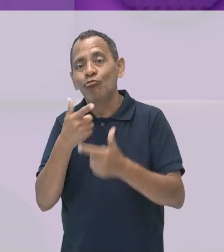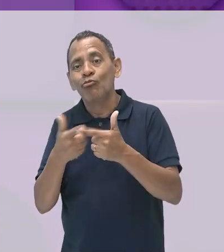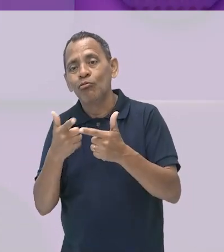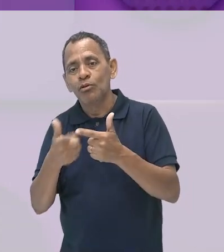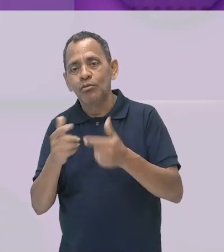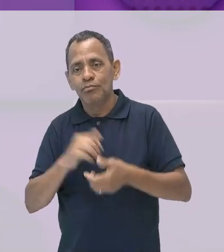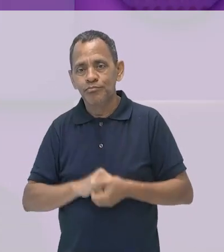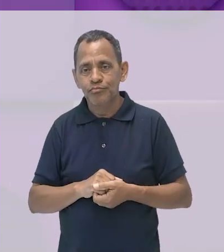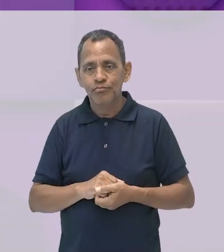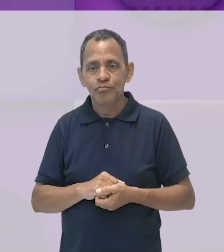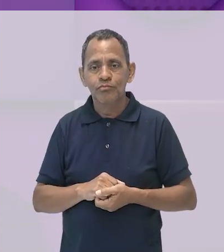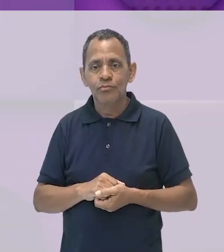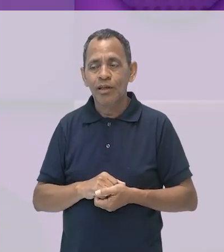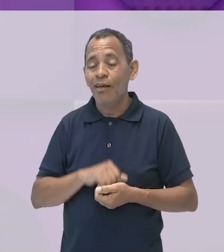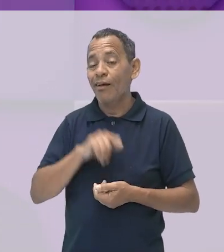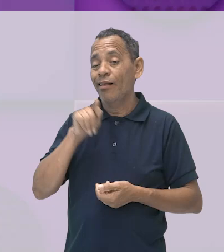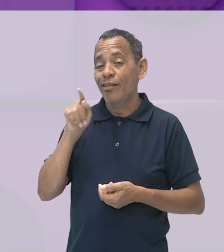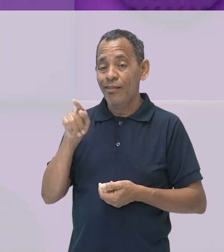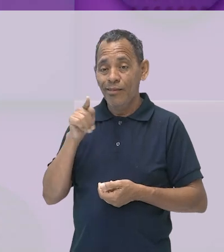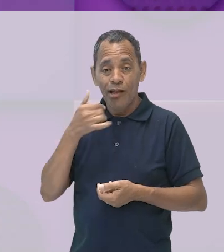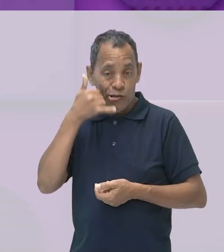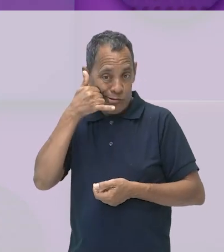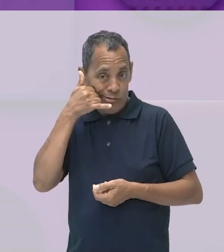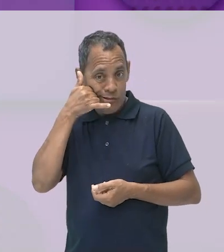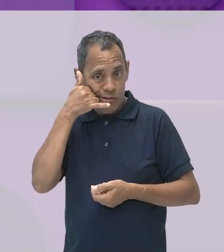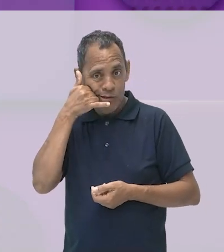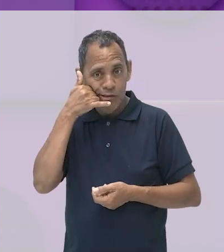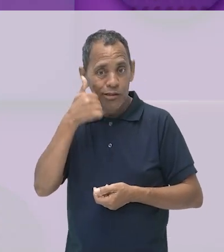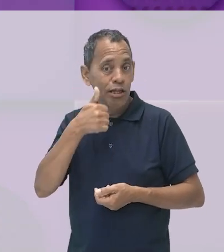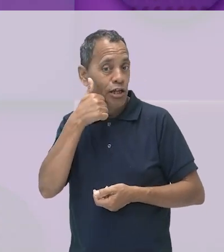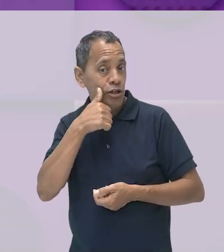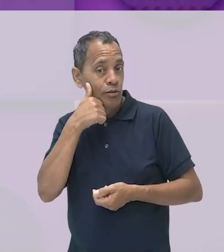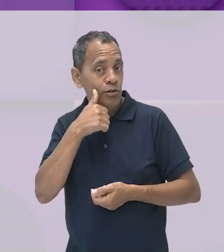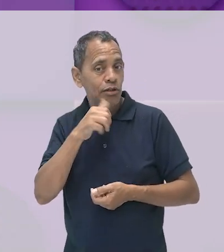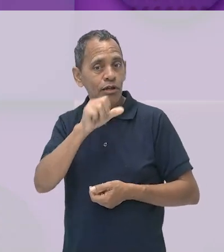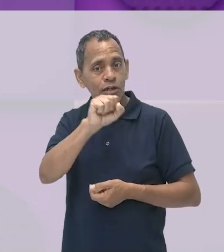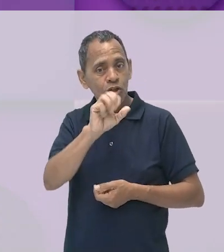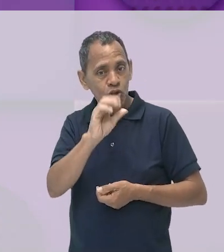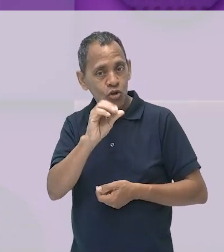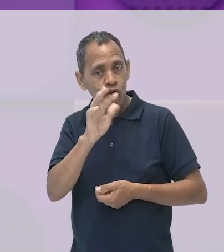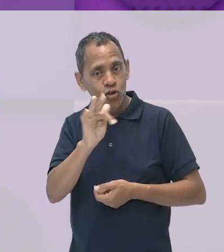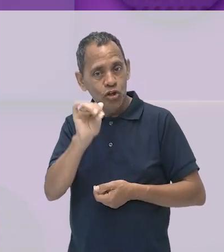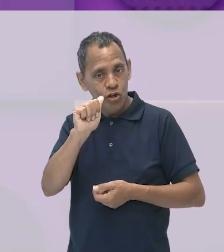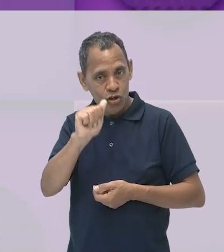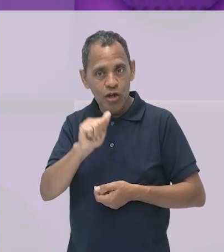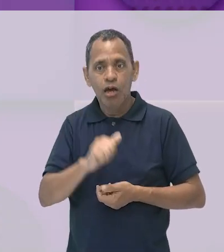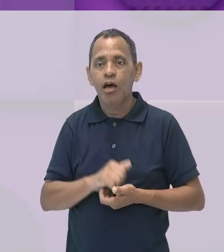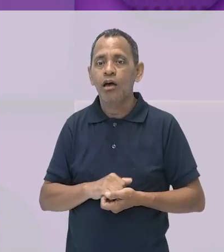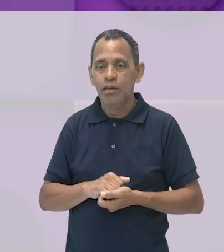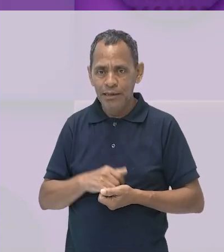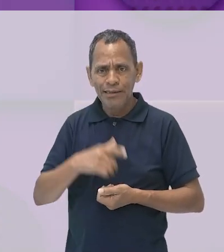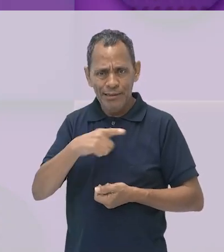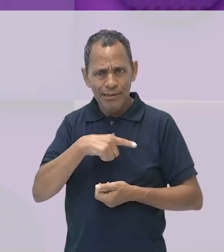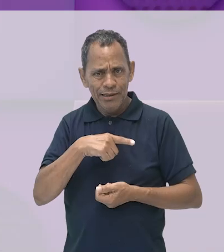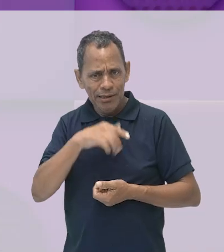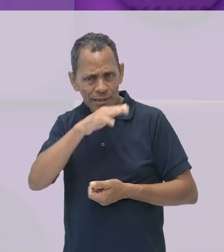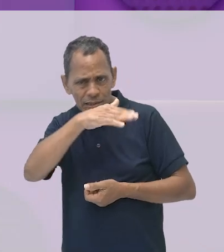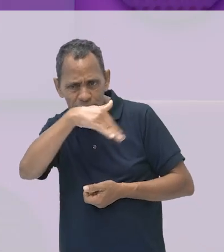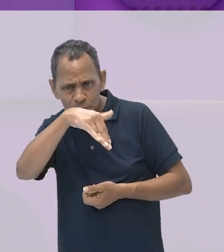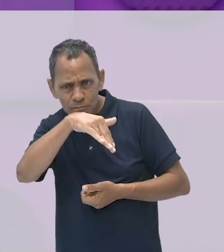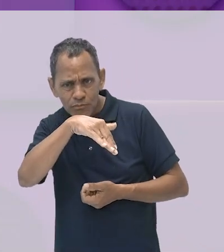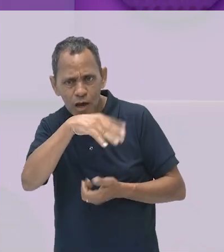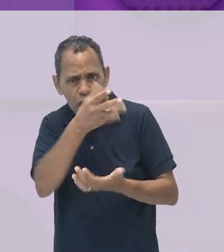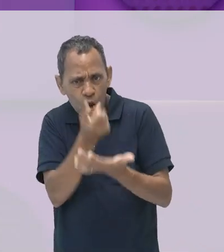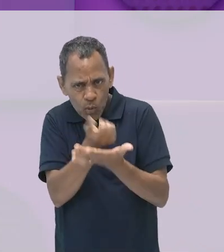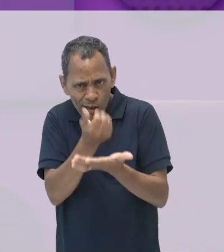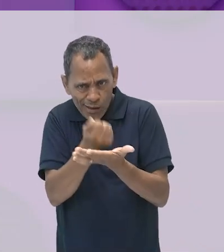a memória que tem disponível no celular dela? Ela só tem 128 GB de memória no celular, então será que vai dar para instalar